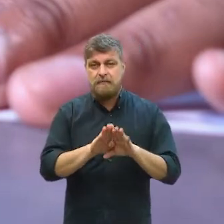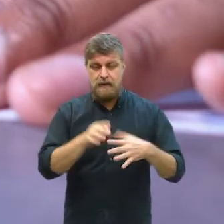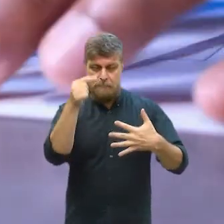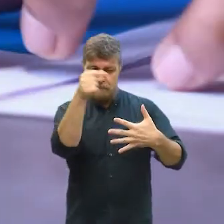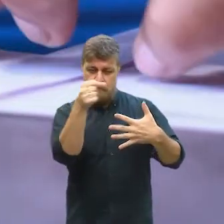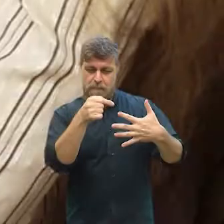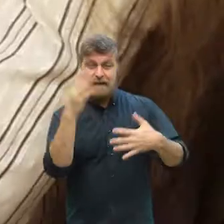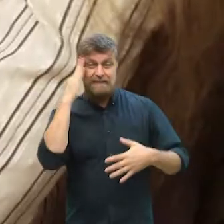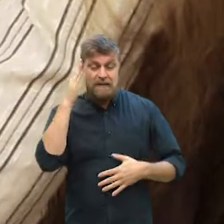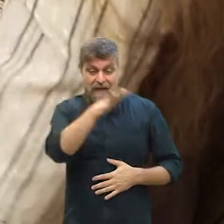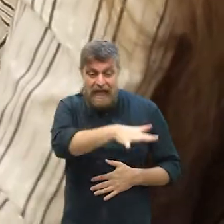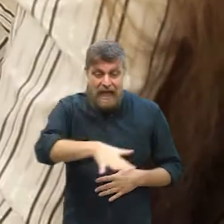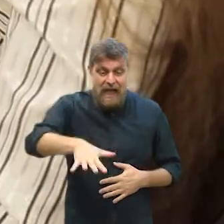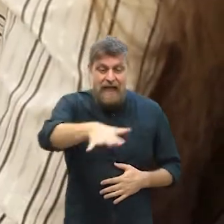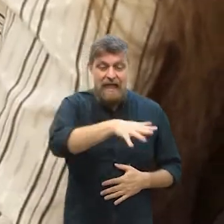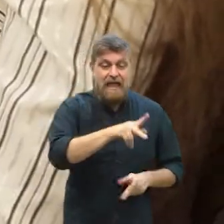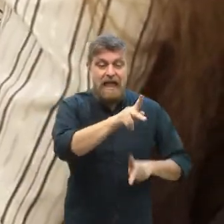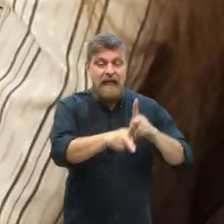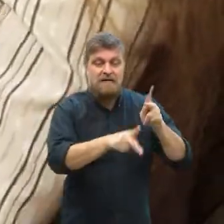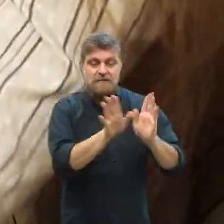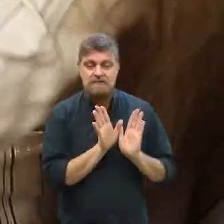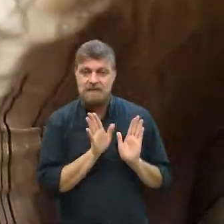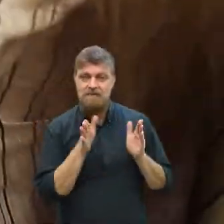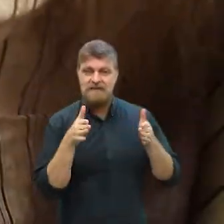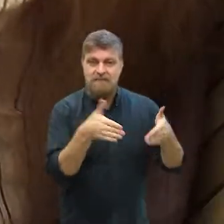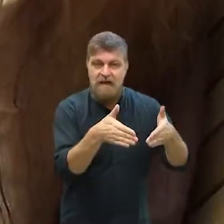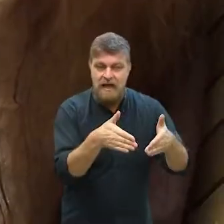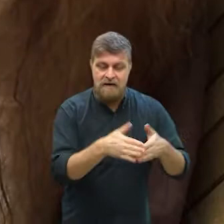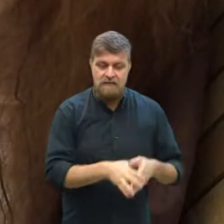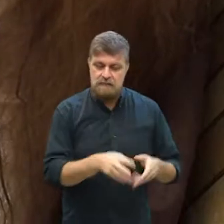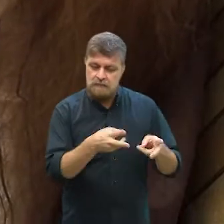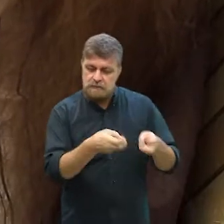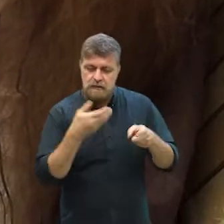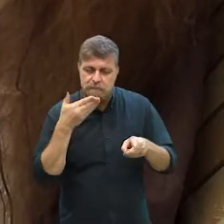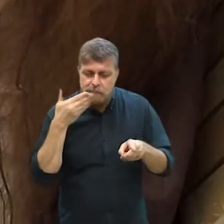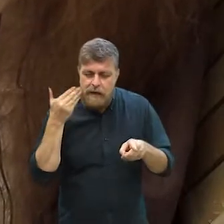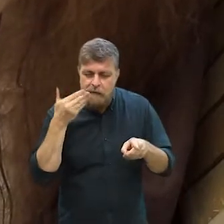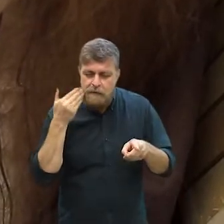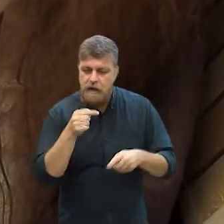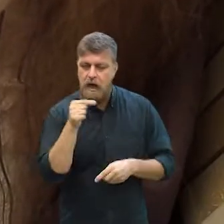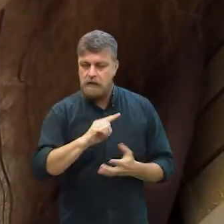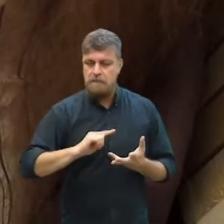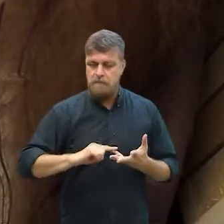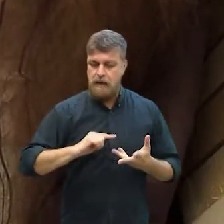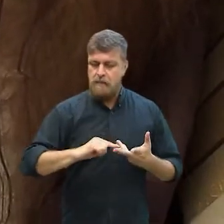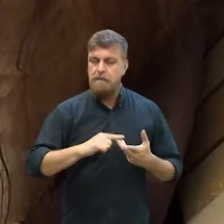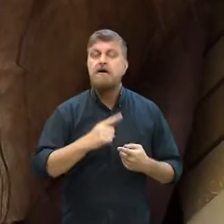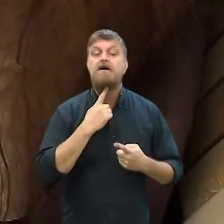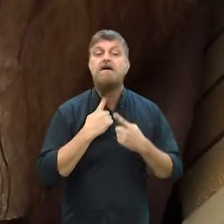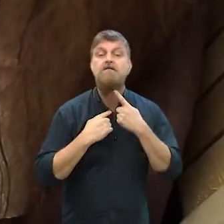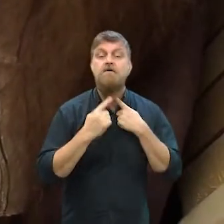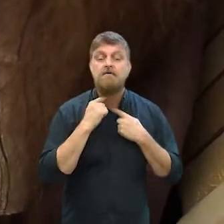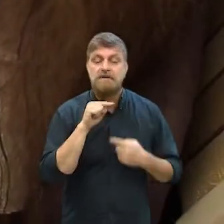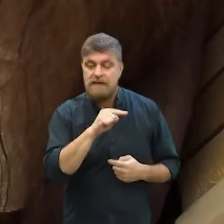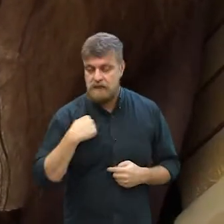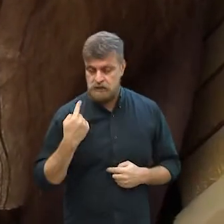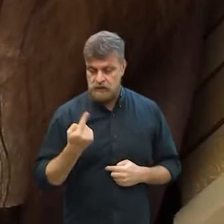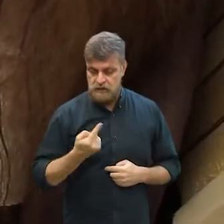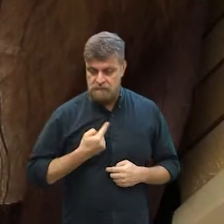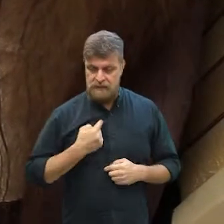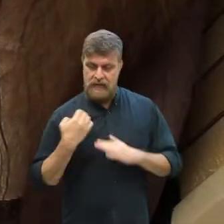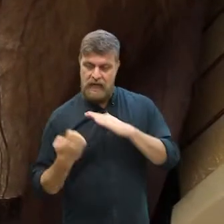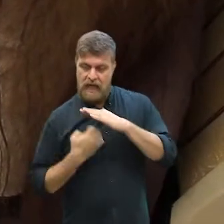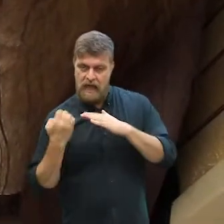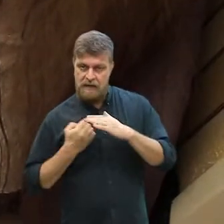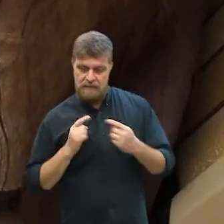a definição do público-alvo. Por quê? Porque você vai entender o comportamento e as necessidades e desejos daquele público que você